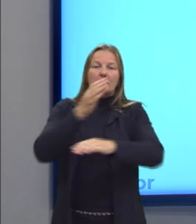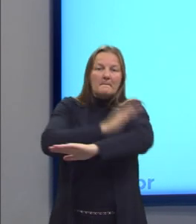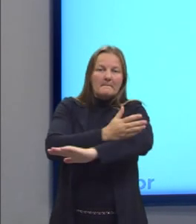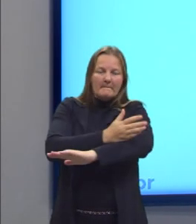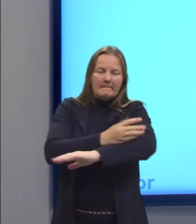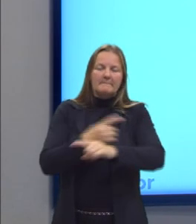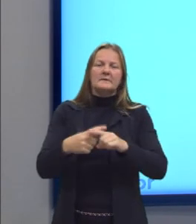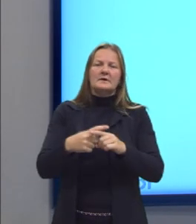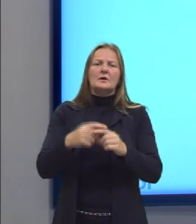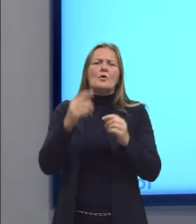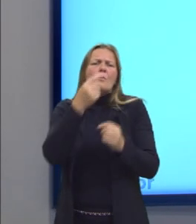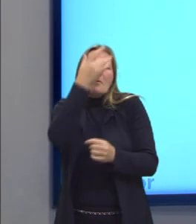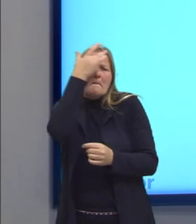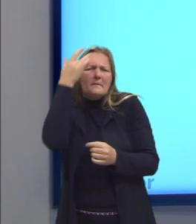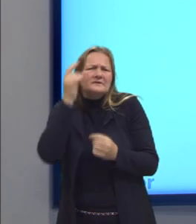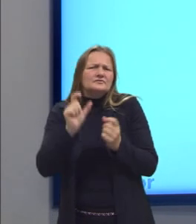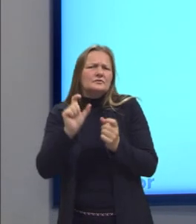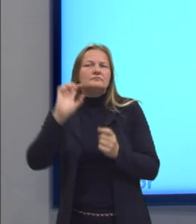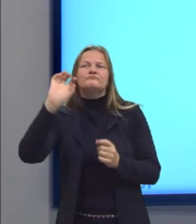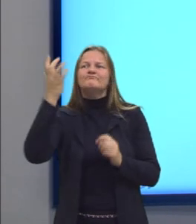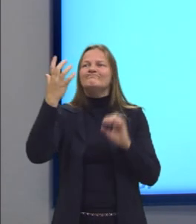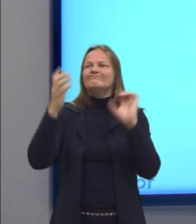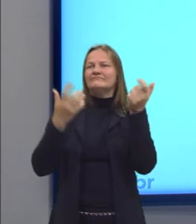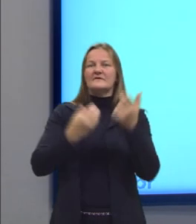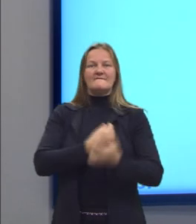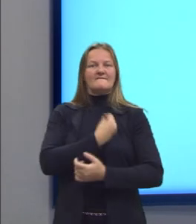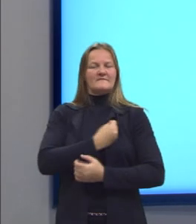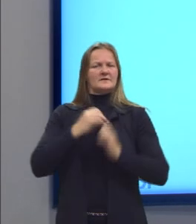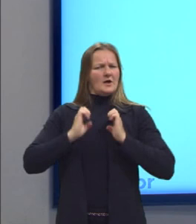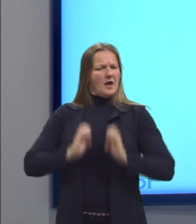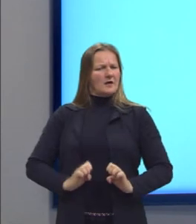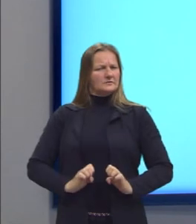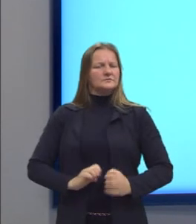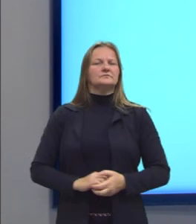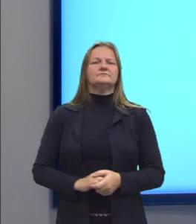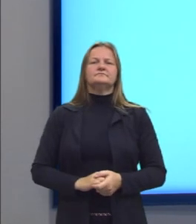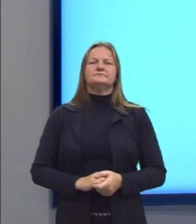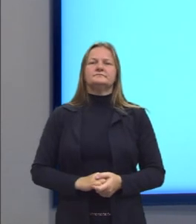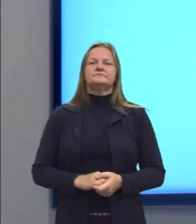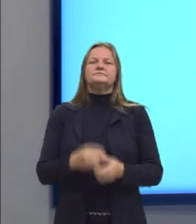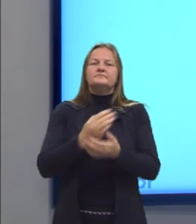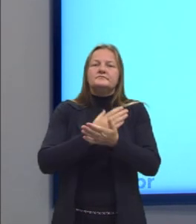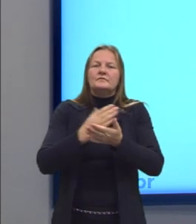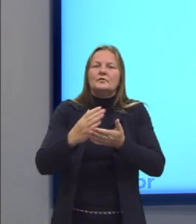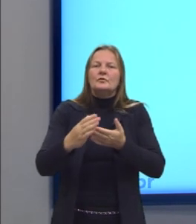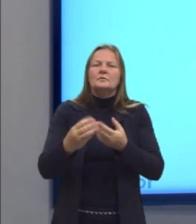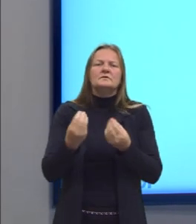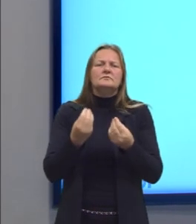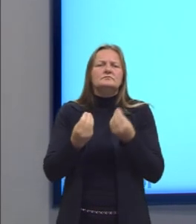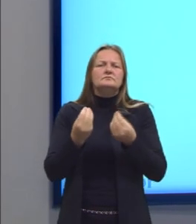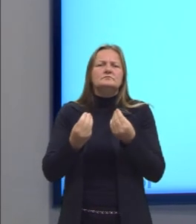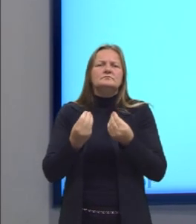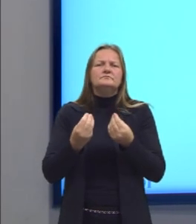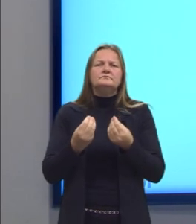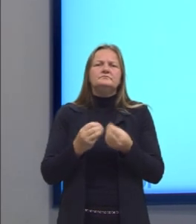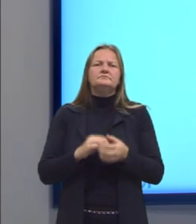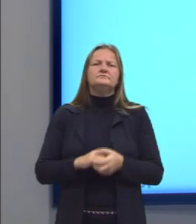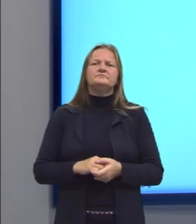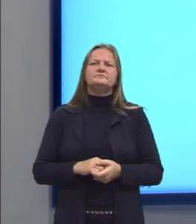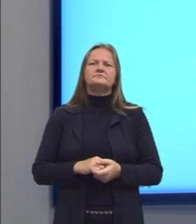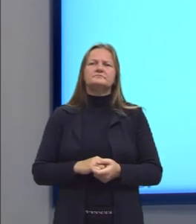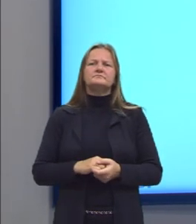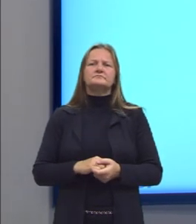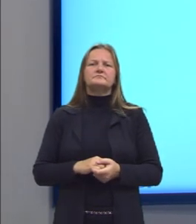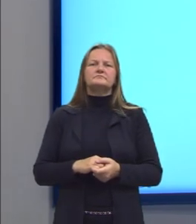que as pessoas tomem as suas decisões para o decisões serem éticas já vou ver essa questão do ser caído né entre eles